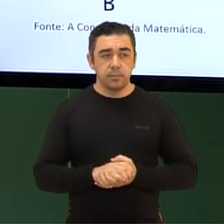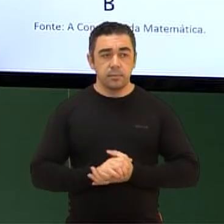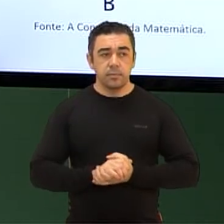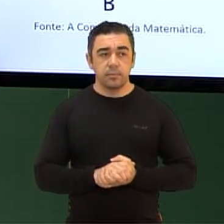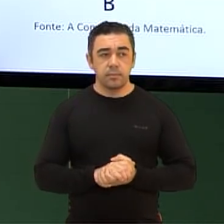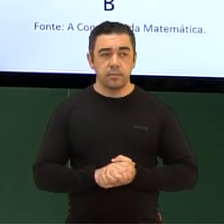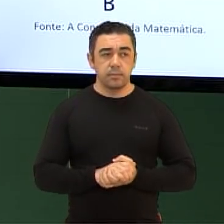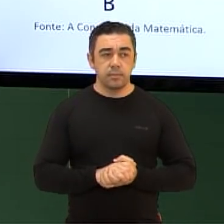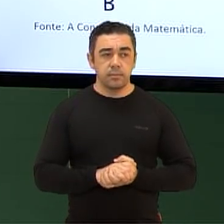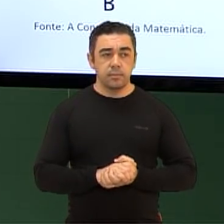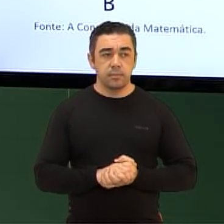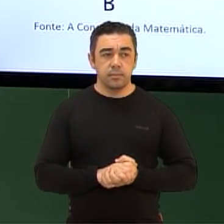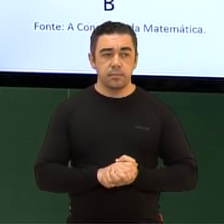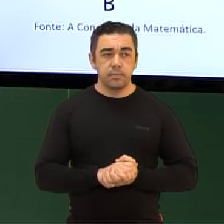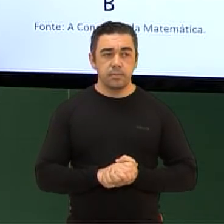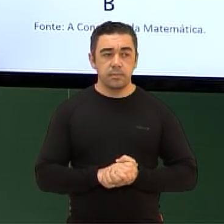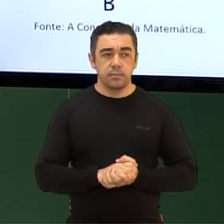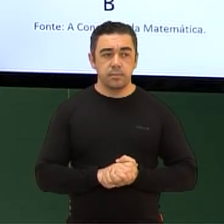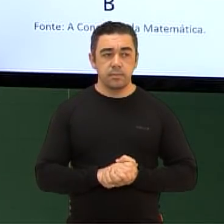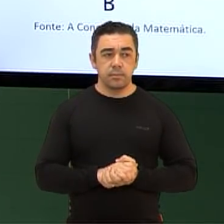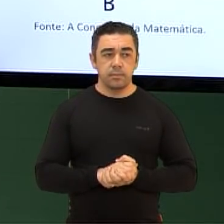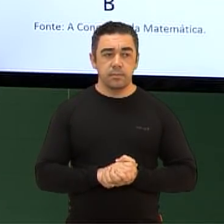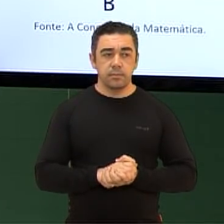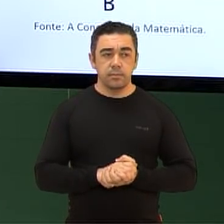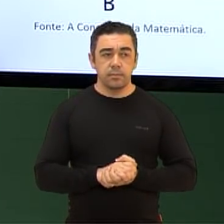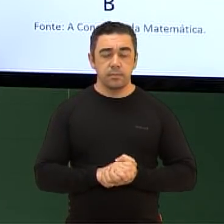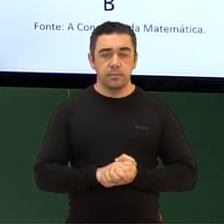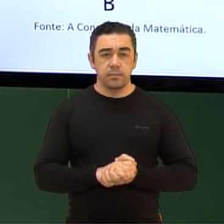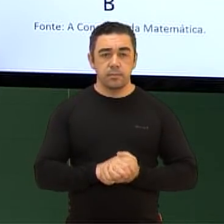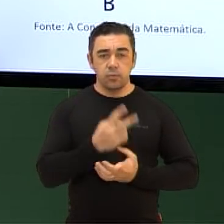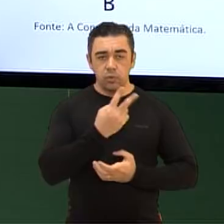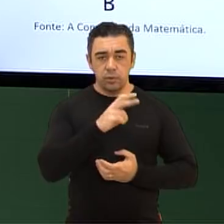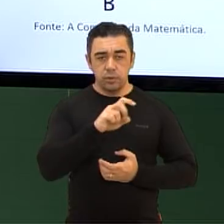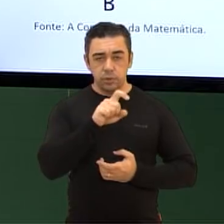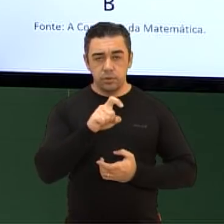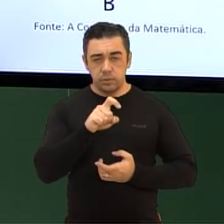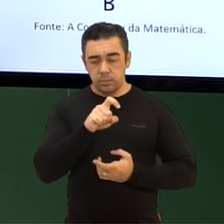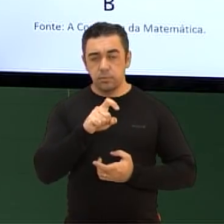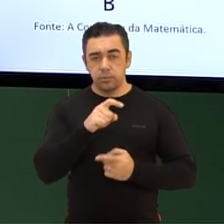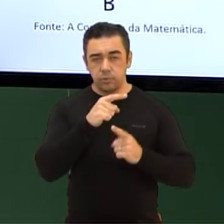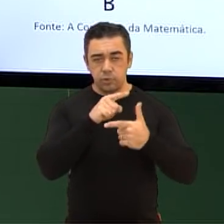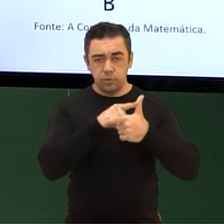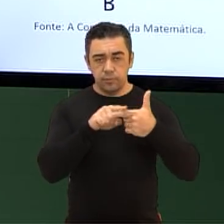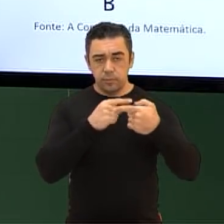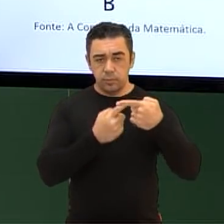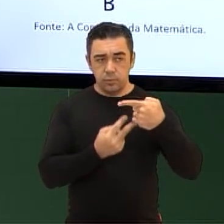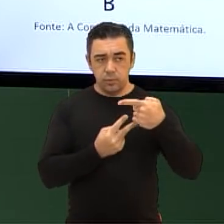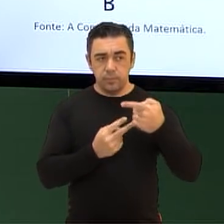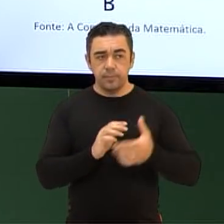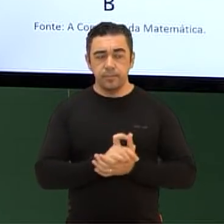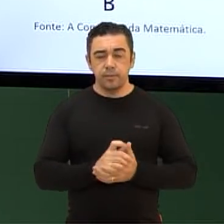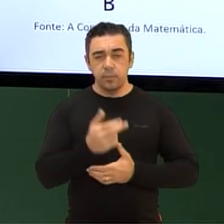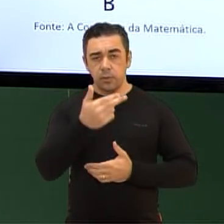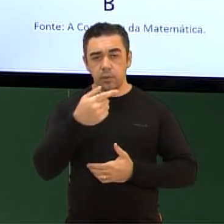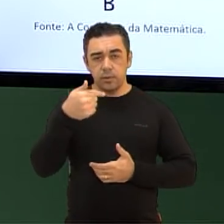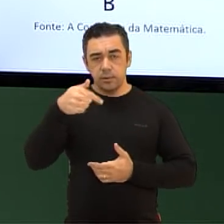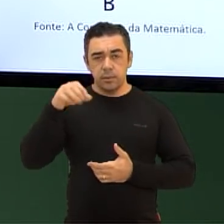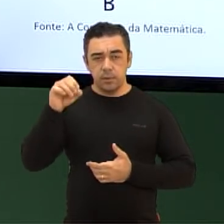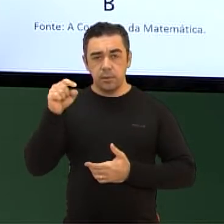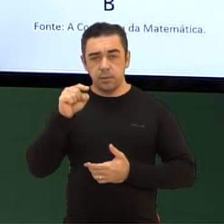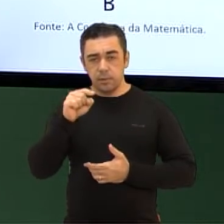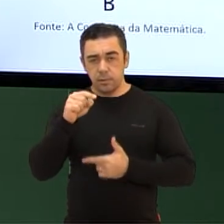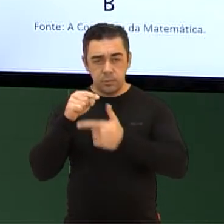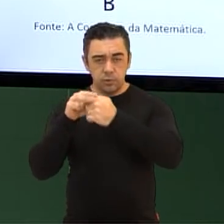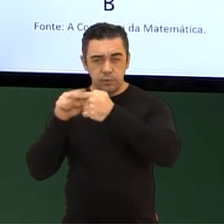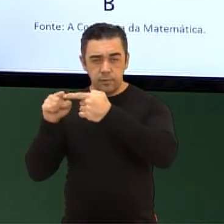ficar mais fácil. 2x divididos por 2 igual a 70 divididos